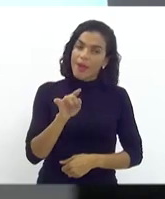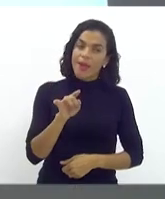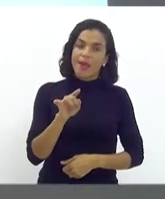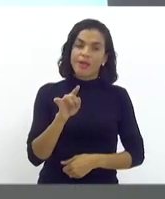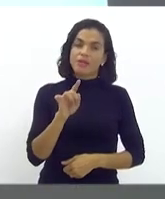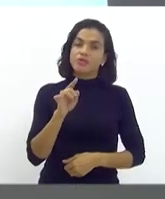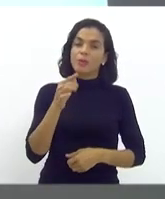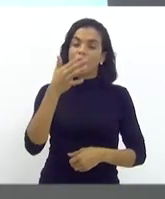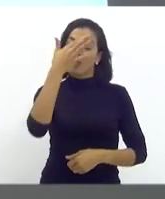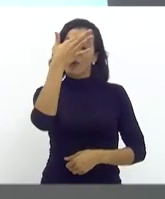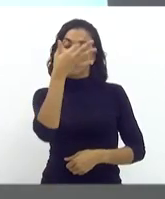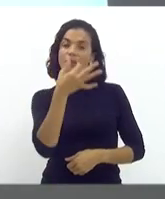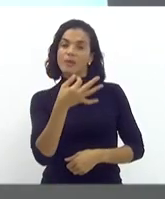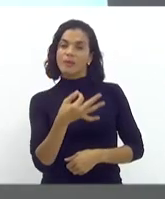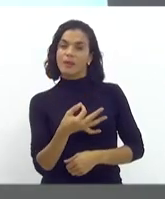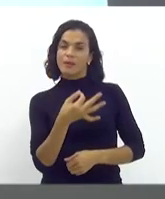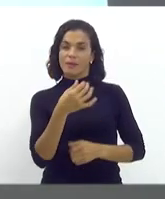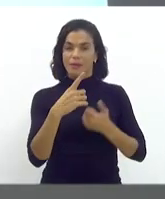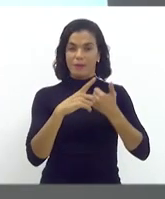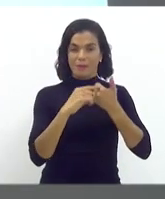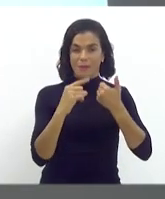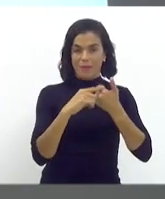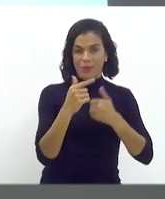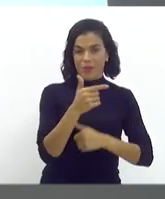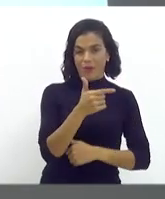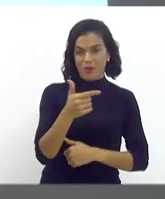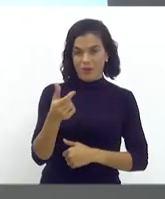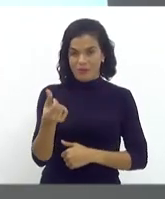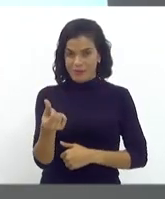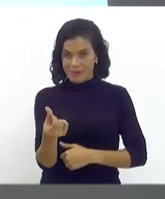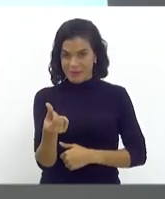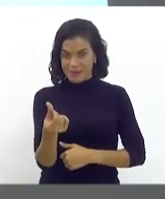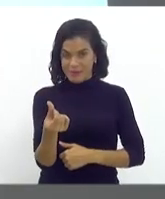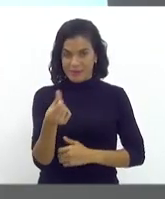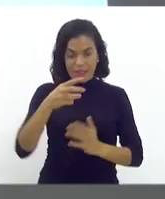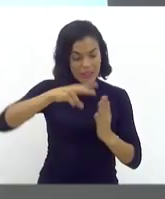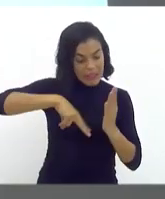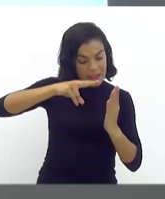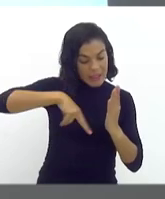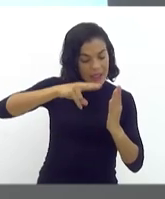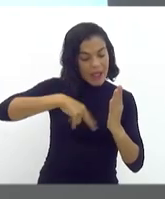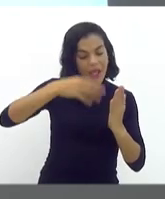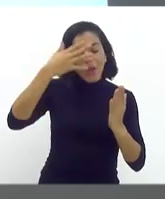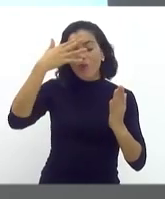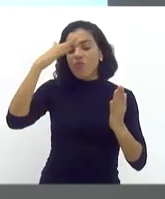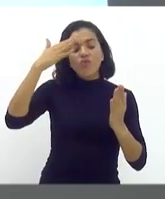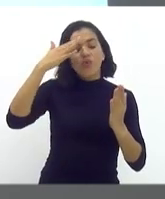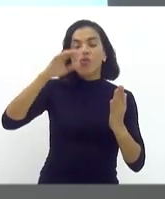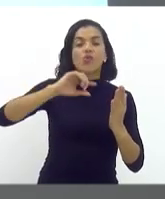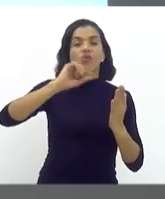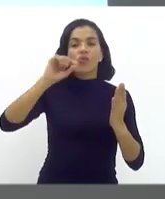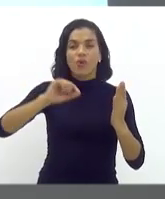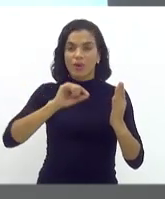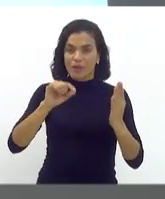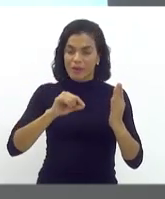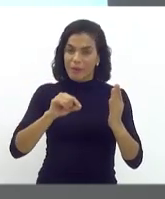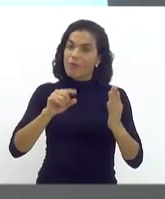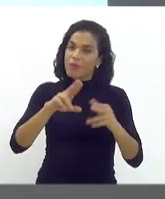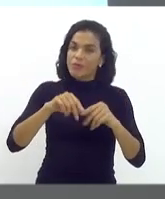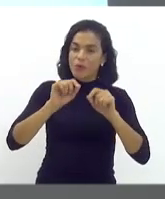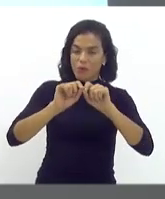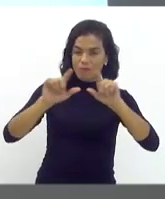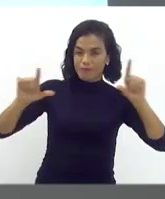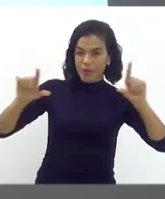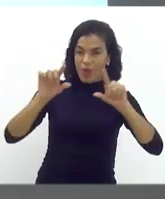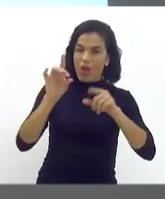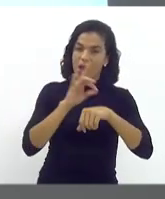interpretação desse artigo 226 do Código de Processo Penal bom eu coloquei em destaque ali